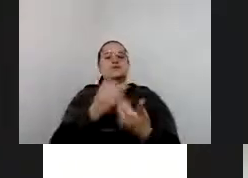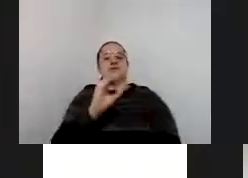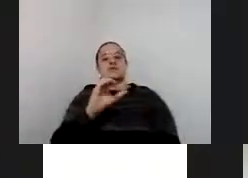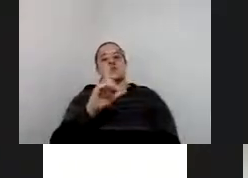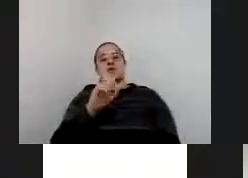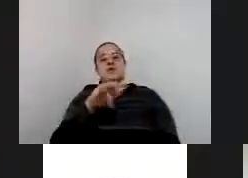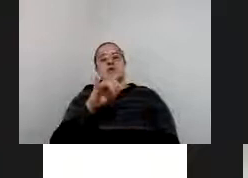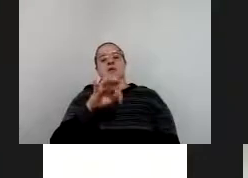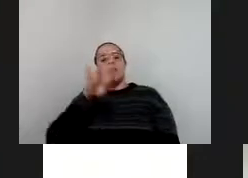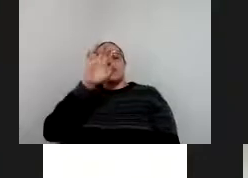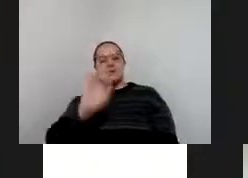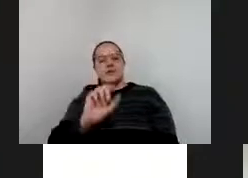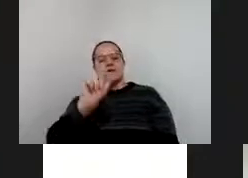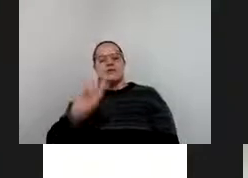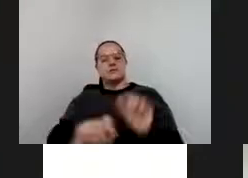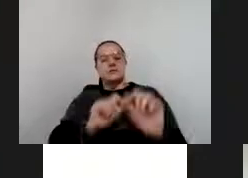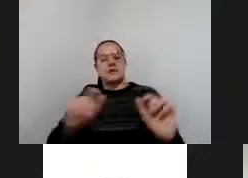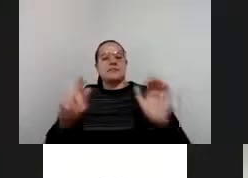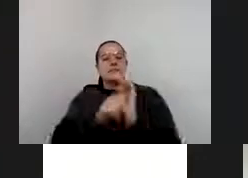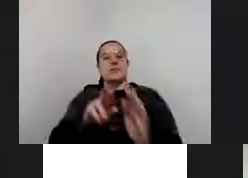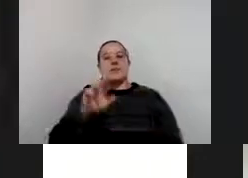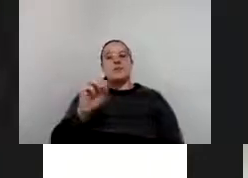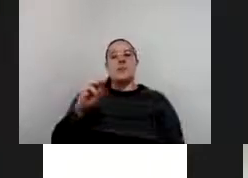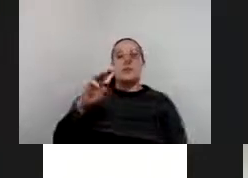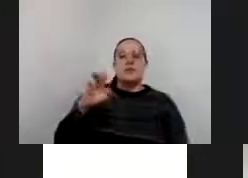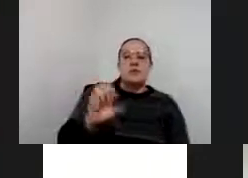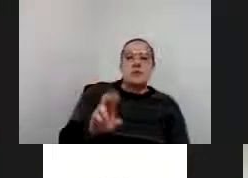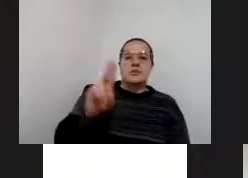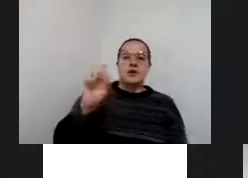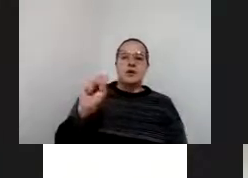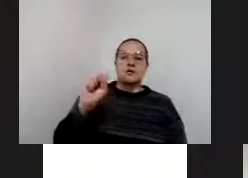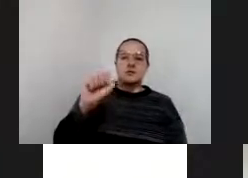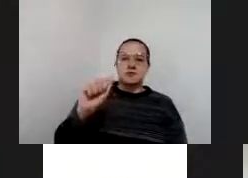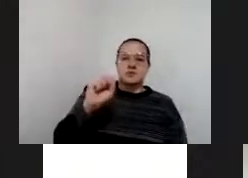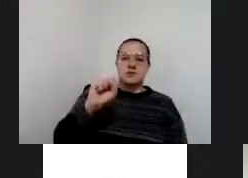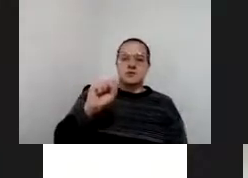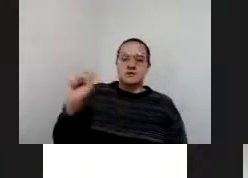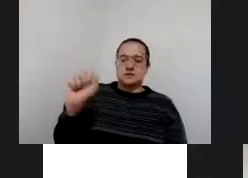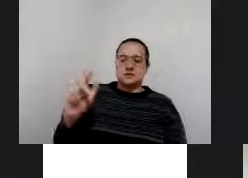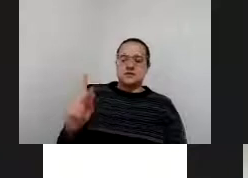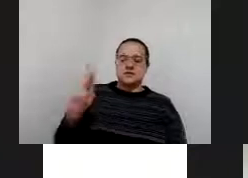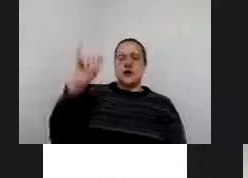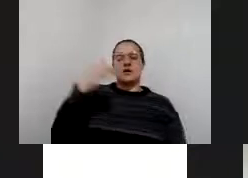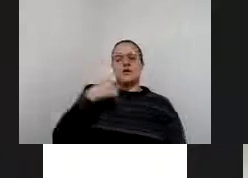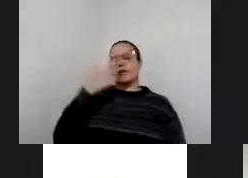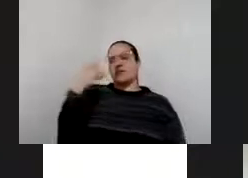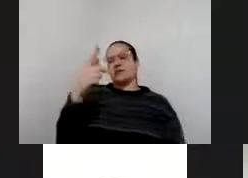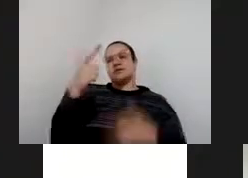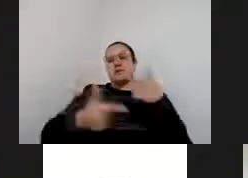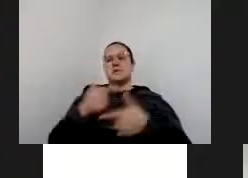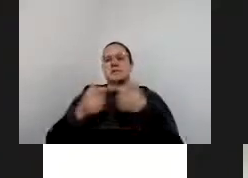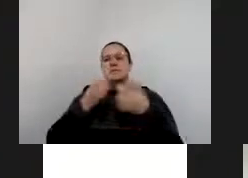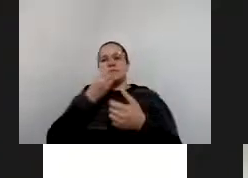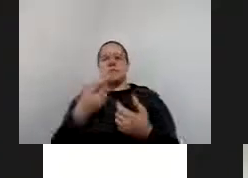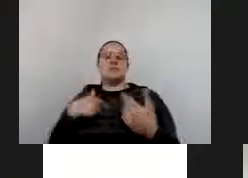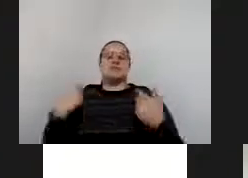o professor Romeu Sasaki. Acho o trabalho de vocês incrível e eu acho que a gente tem que se unificar mesmo, né? Nesse período de